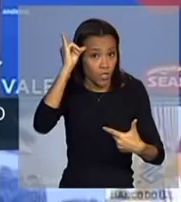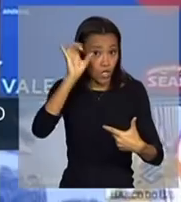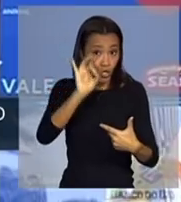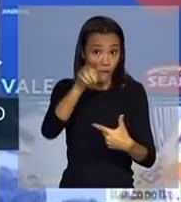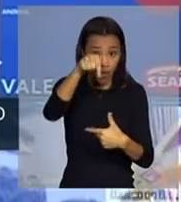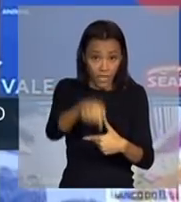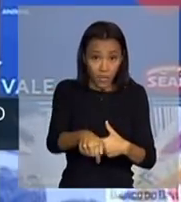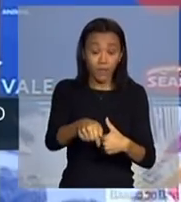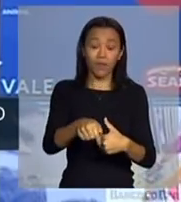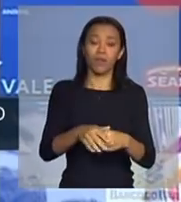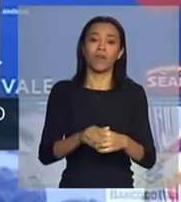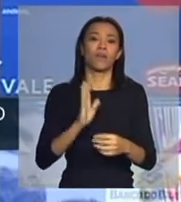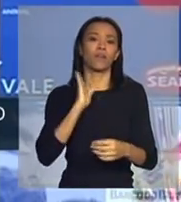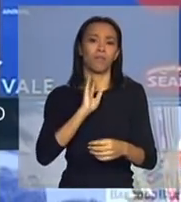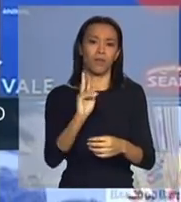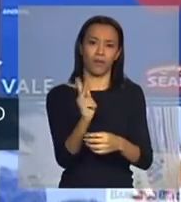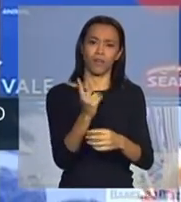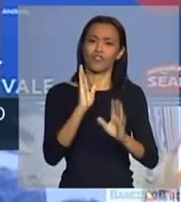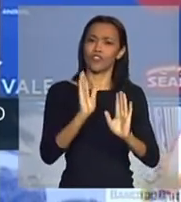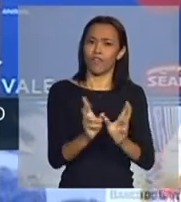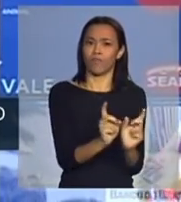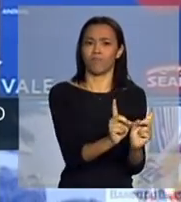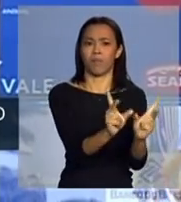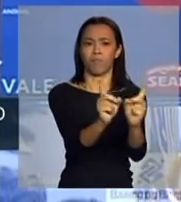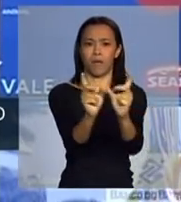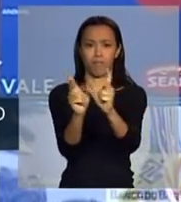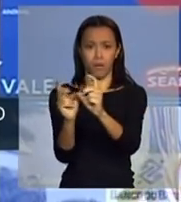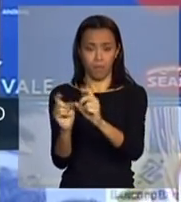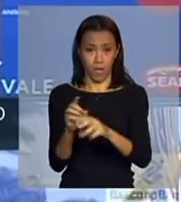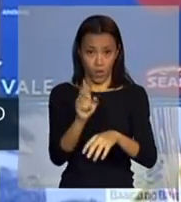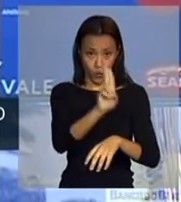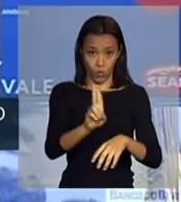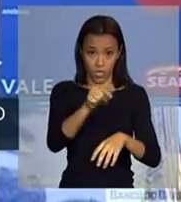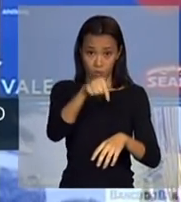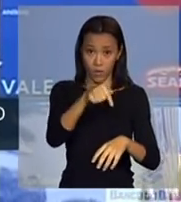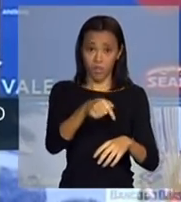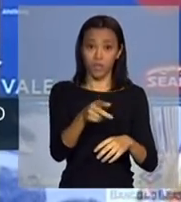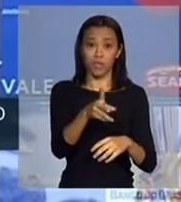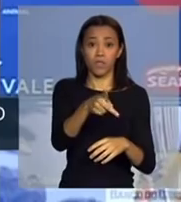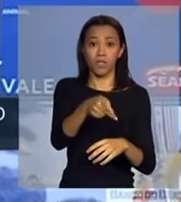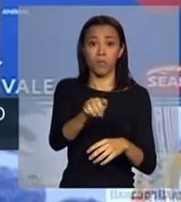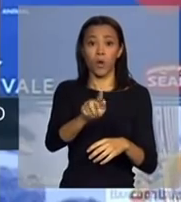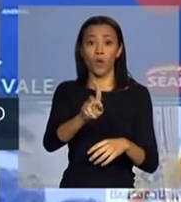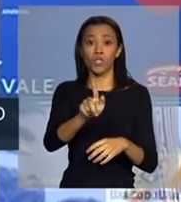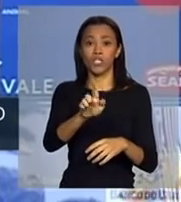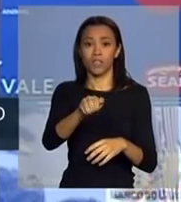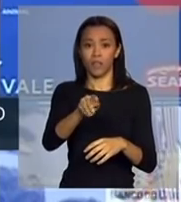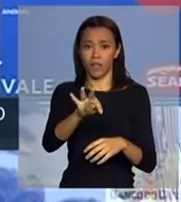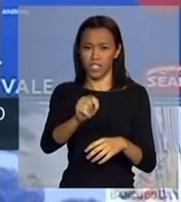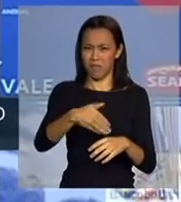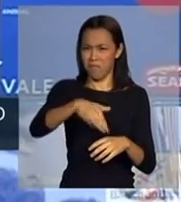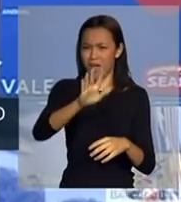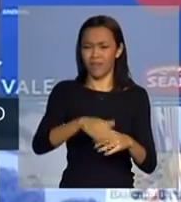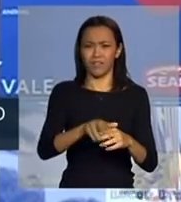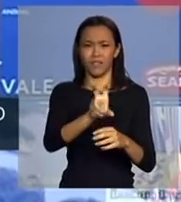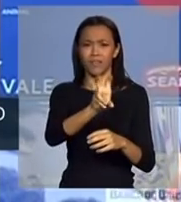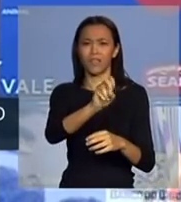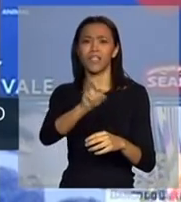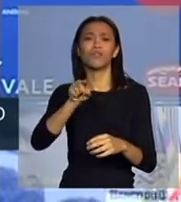Gerais foram comercializados, através do Progenética em 2012, mais de 1.500 touros PO.